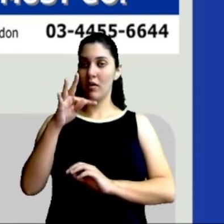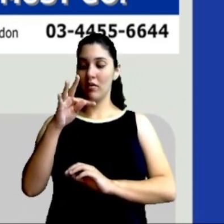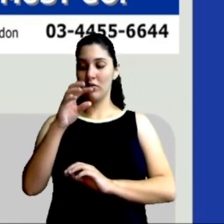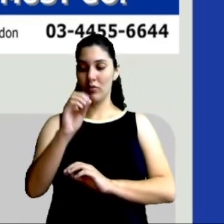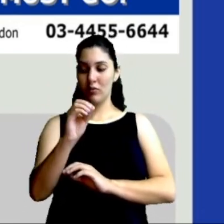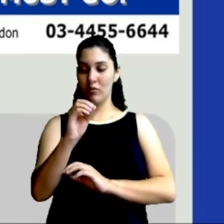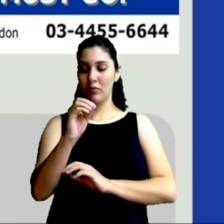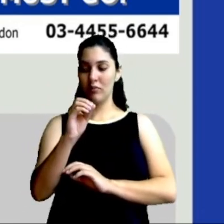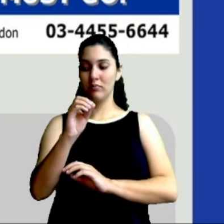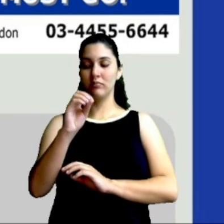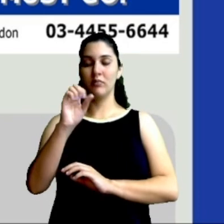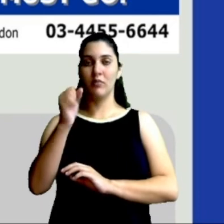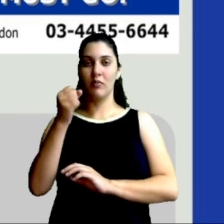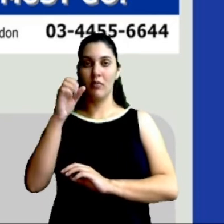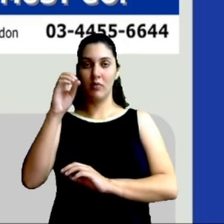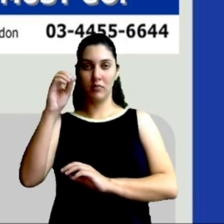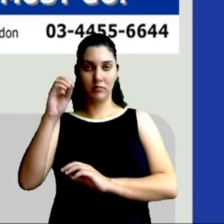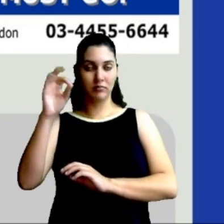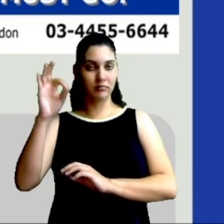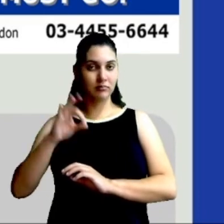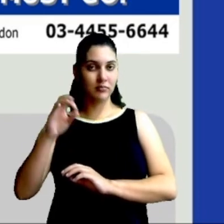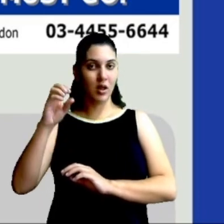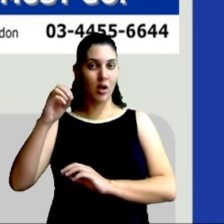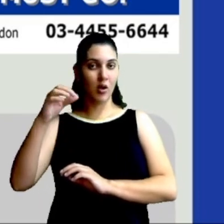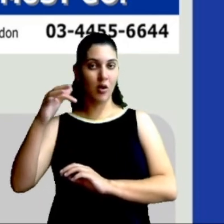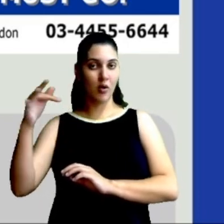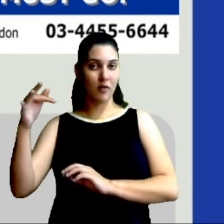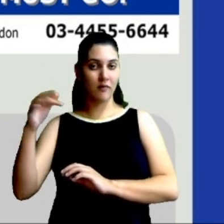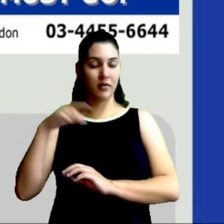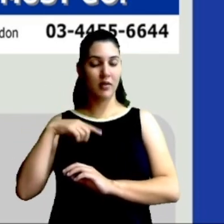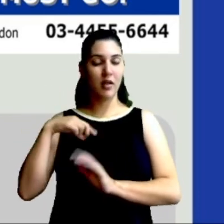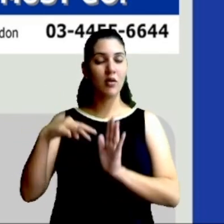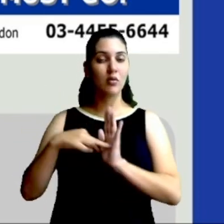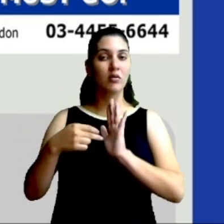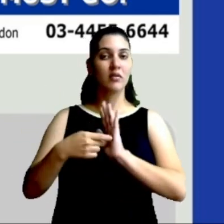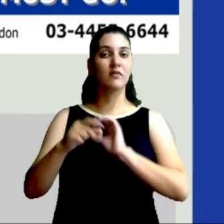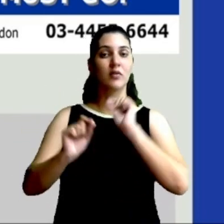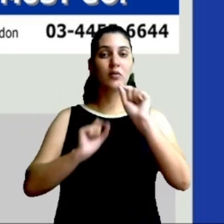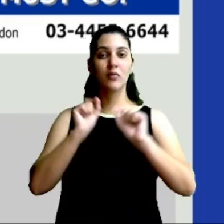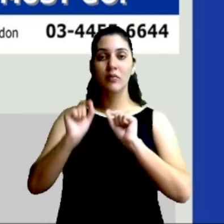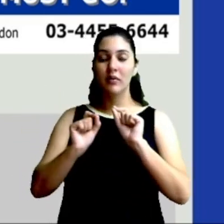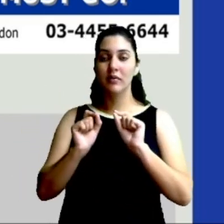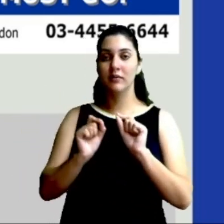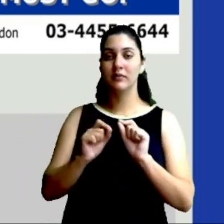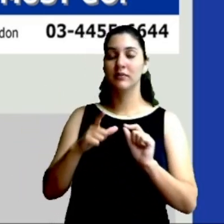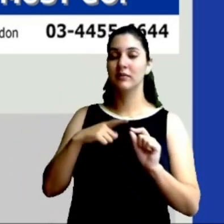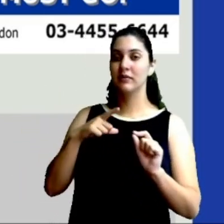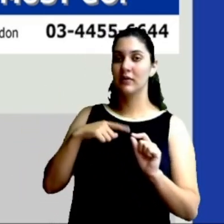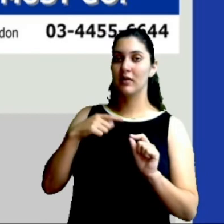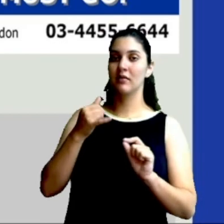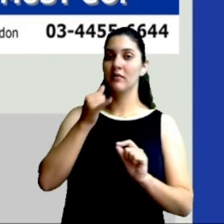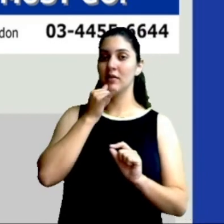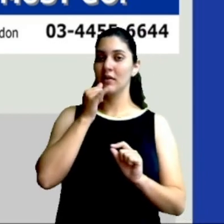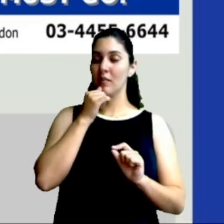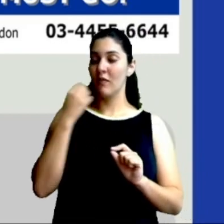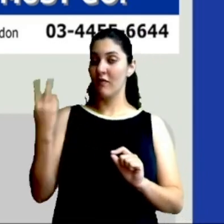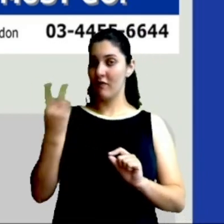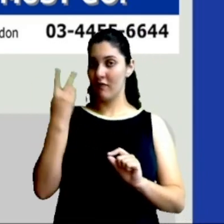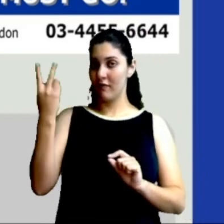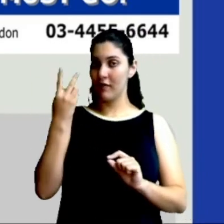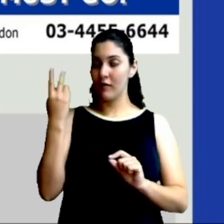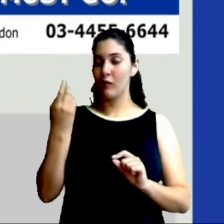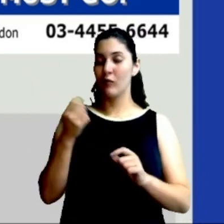off significa, olha a expressão, tá, gente? Também falei sobre isso aí. O valor do produto, na letra